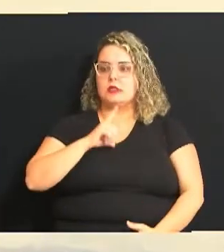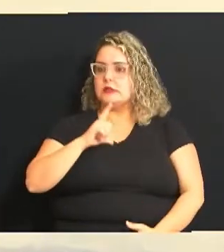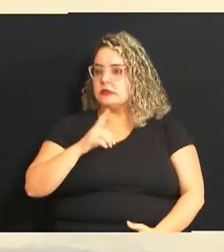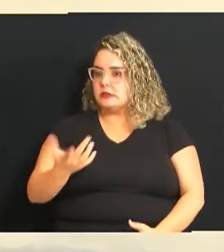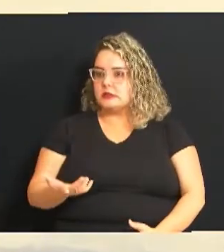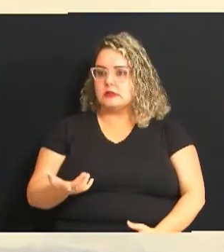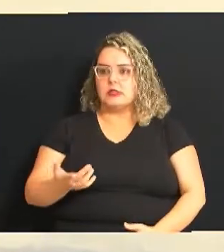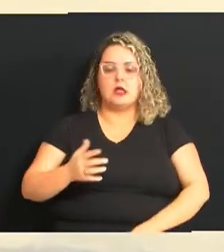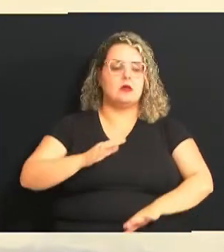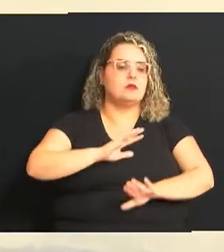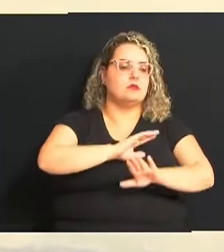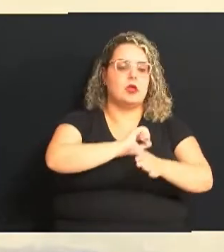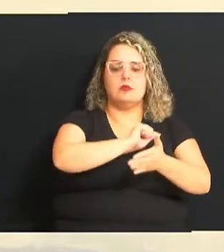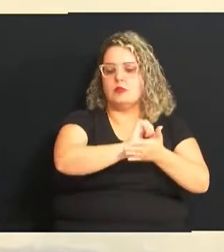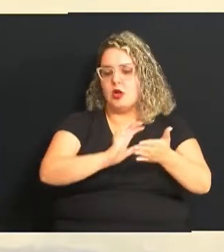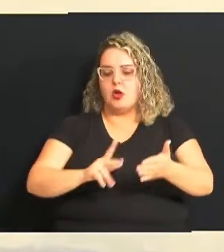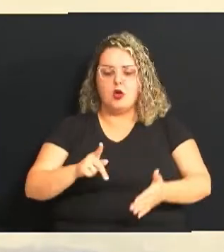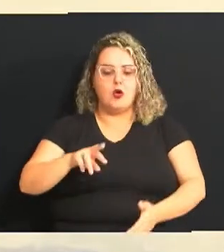tem o Progem,